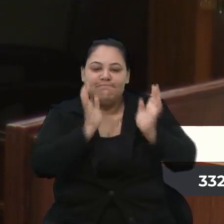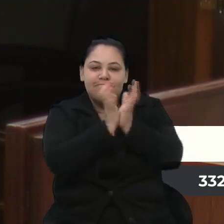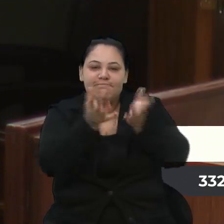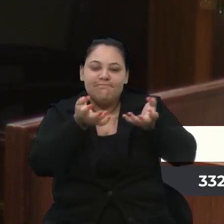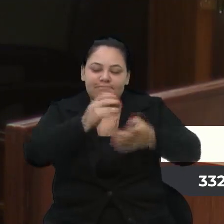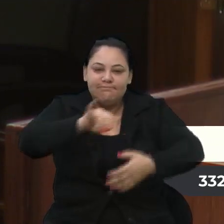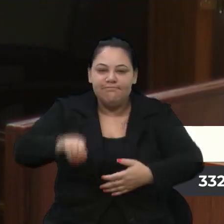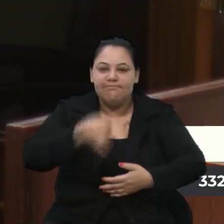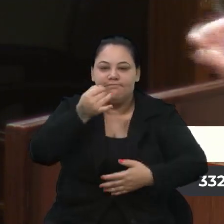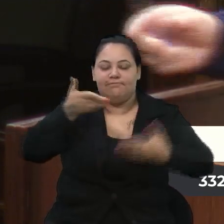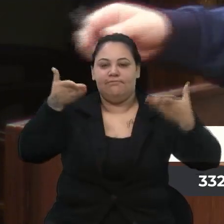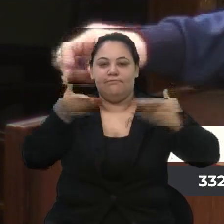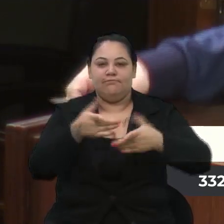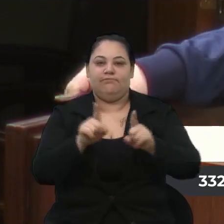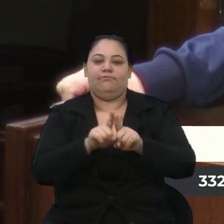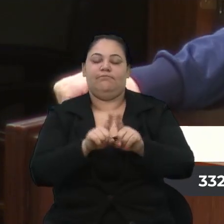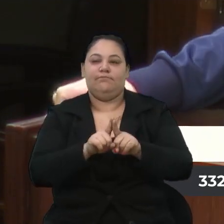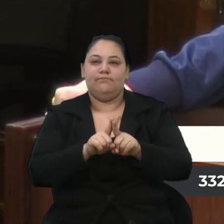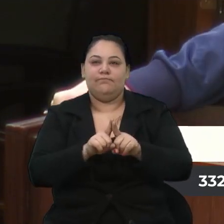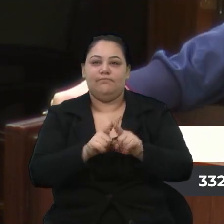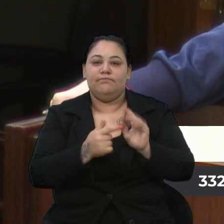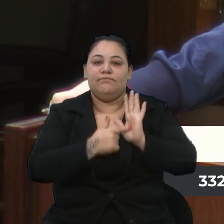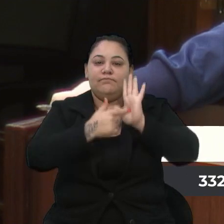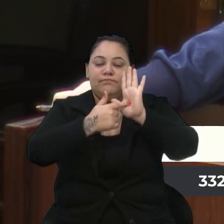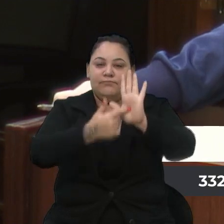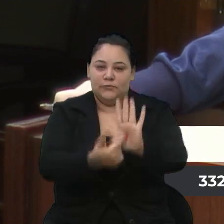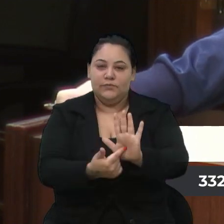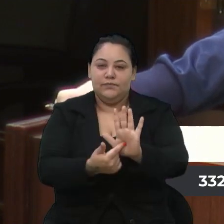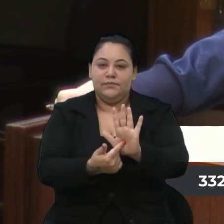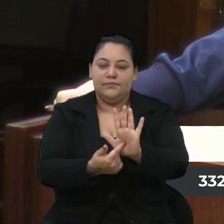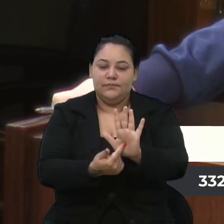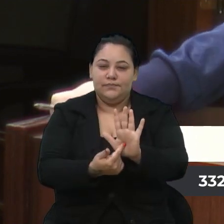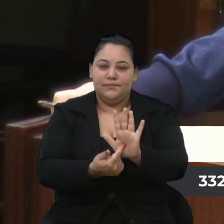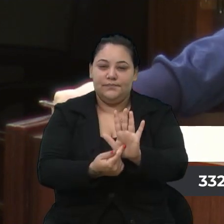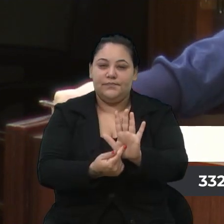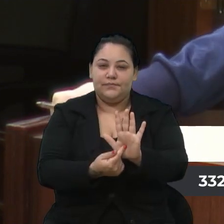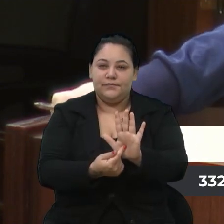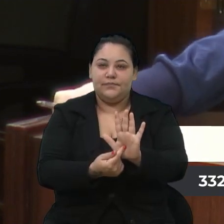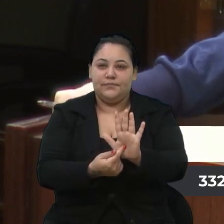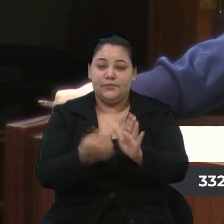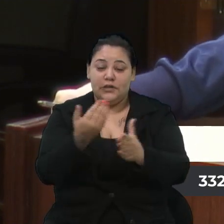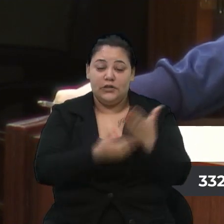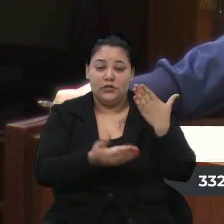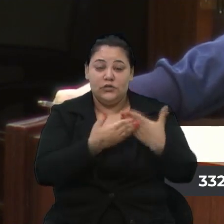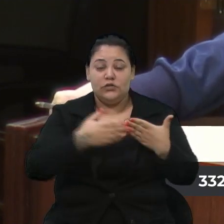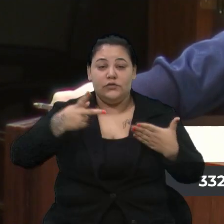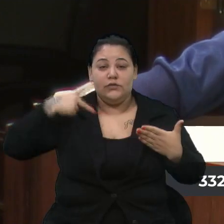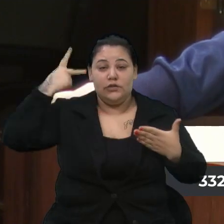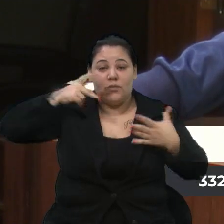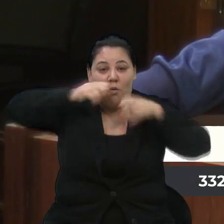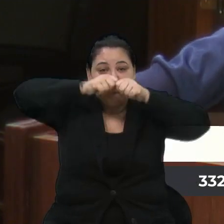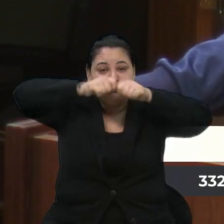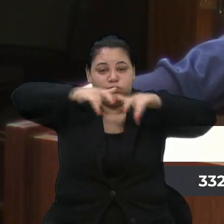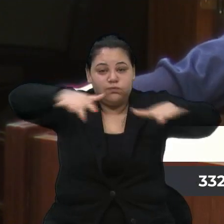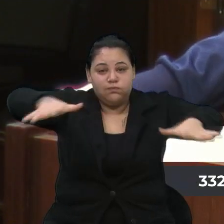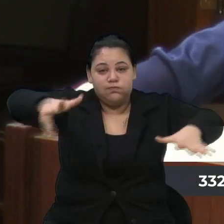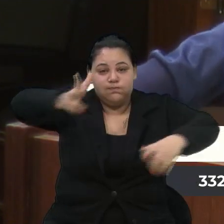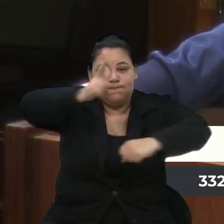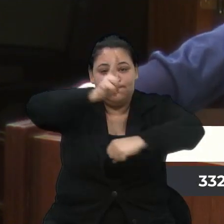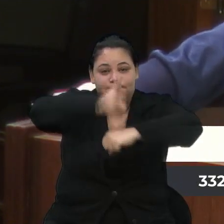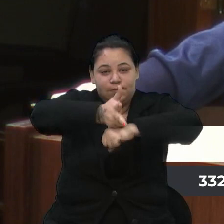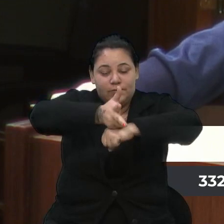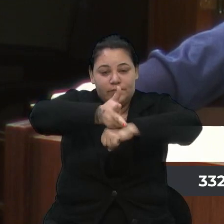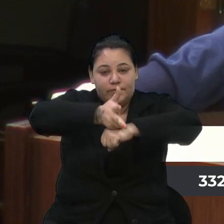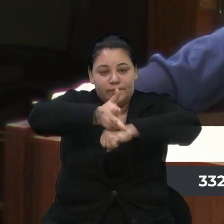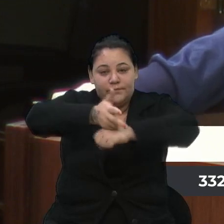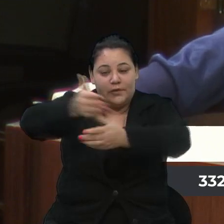hoje e mostrar para todos os colegas, compartilhar um vídeo. Convido